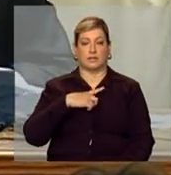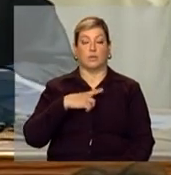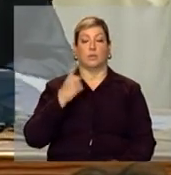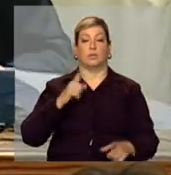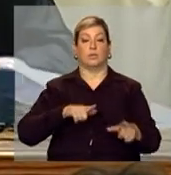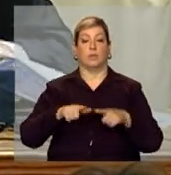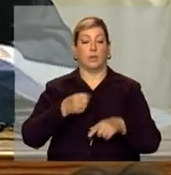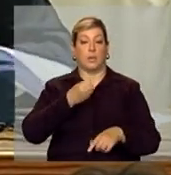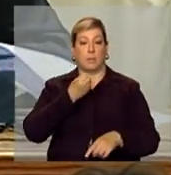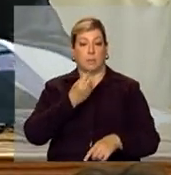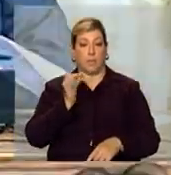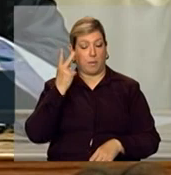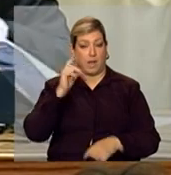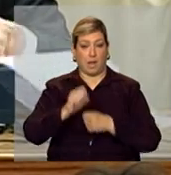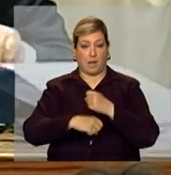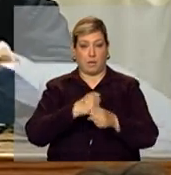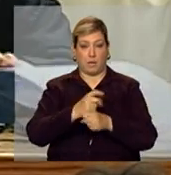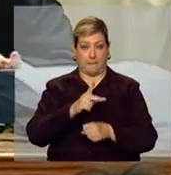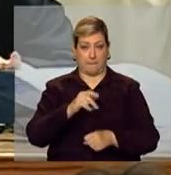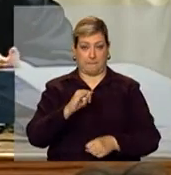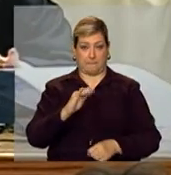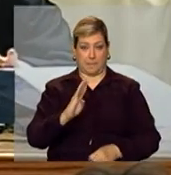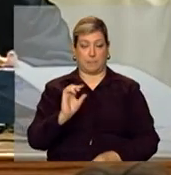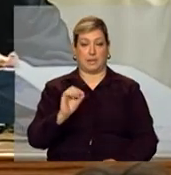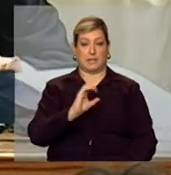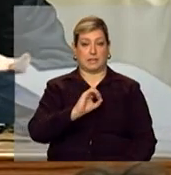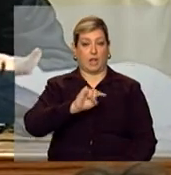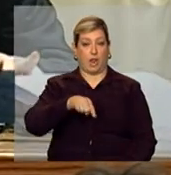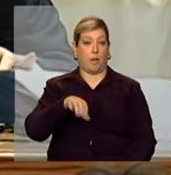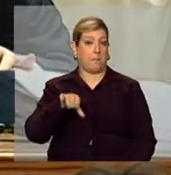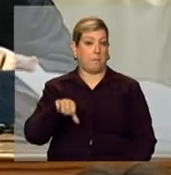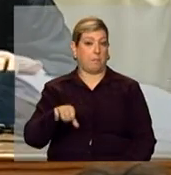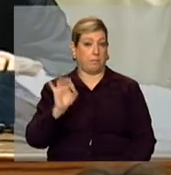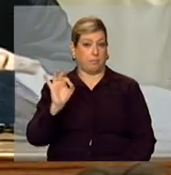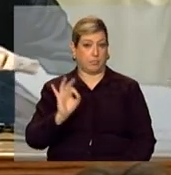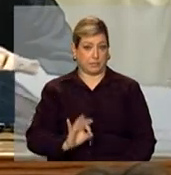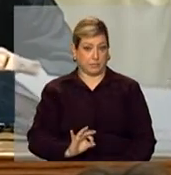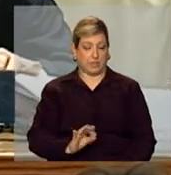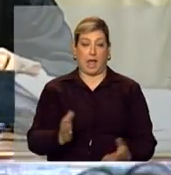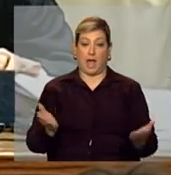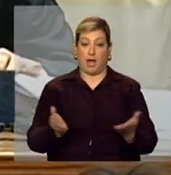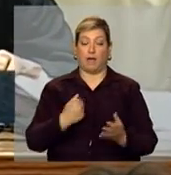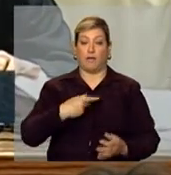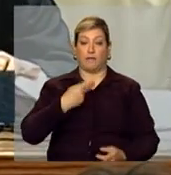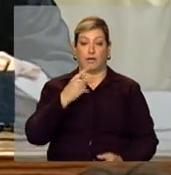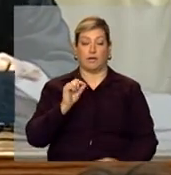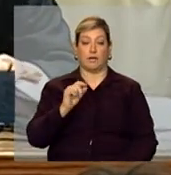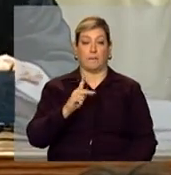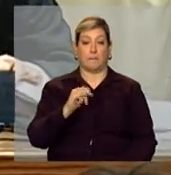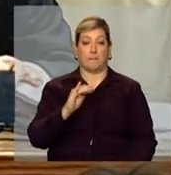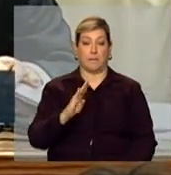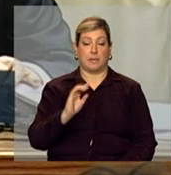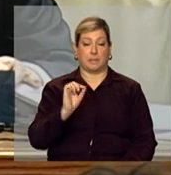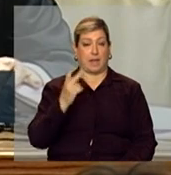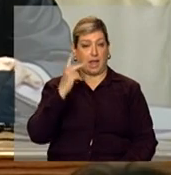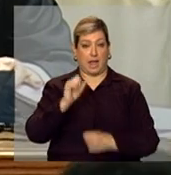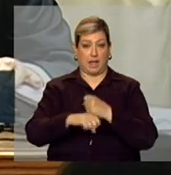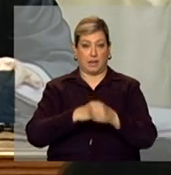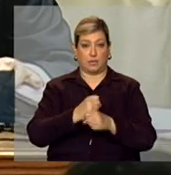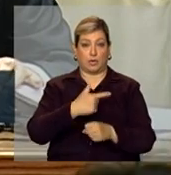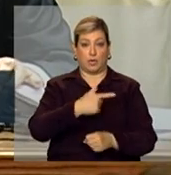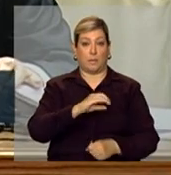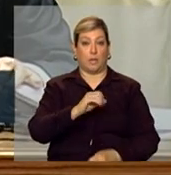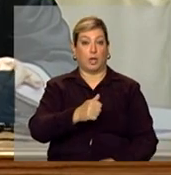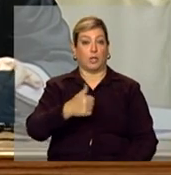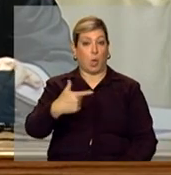anual do PIB de 0,9% então agora estou falando do PIB anual de 2012 então o